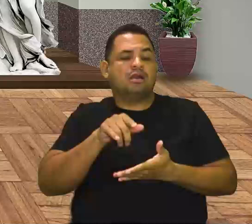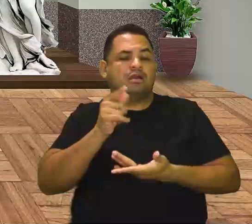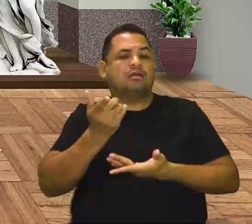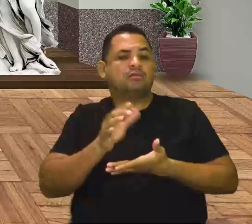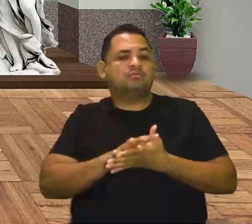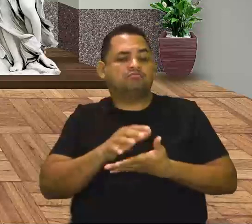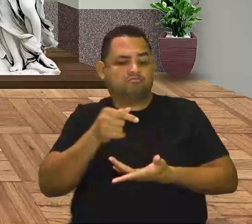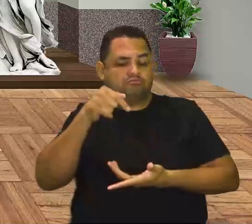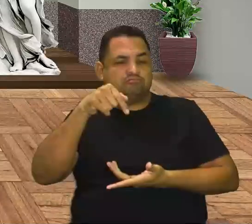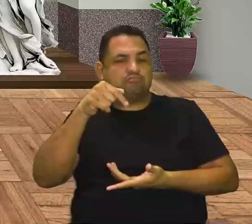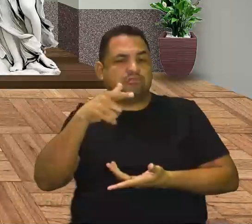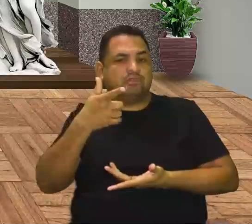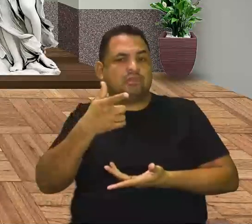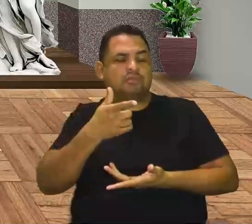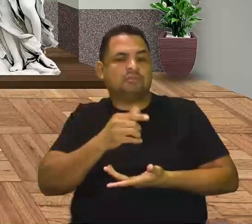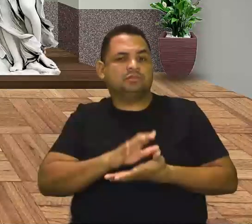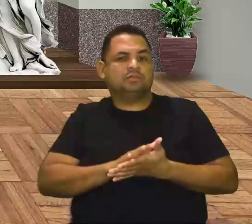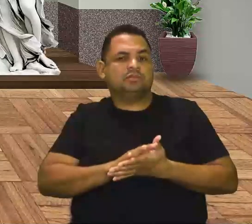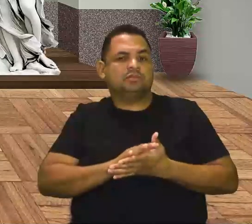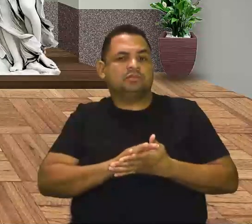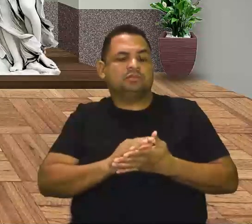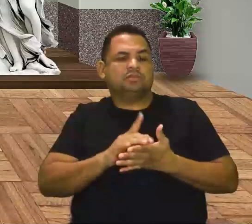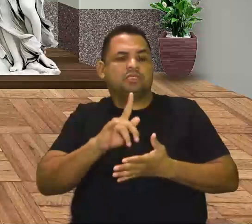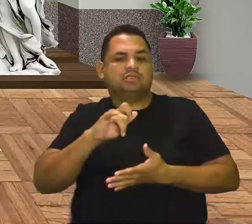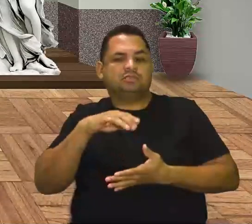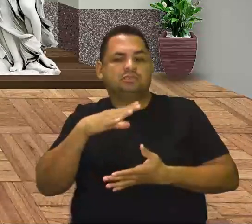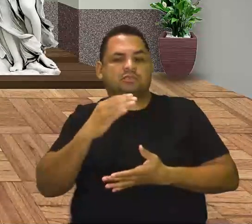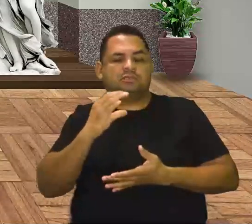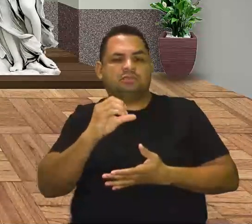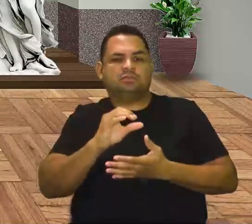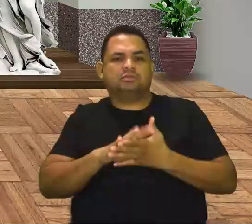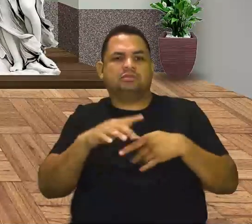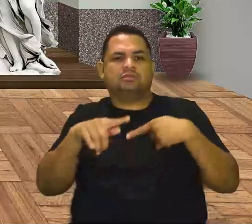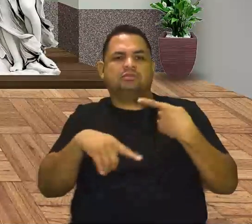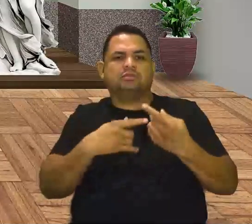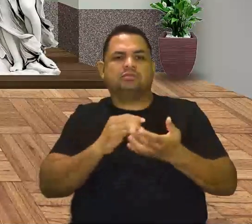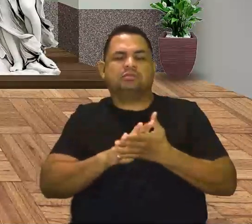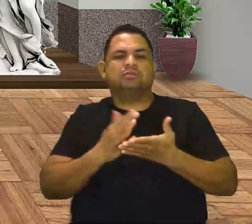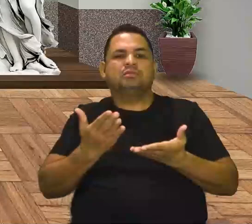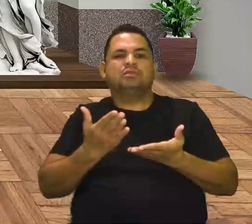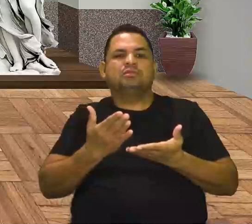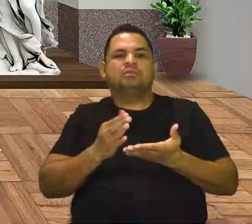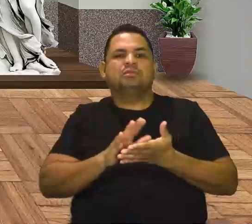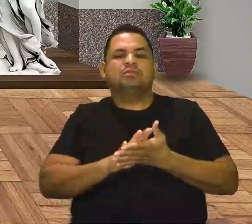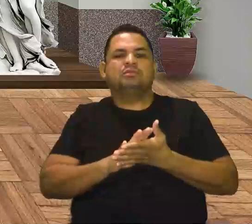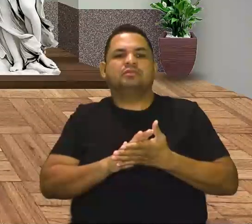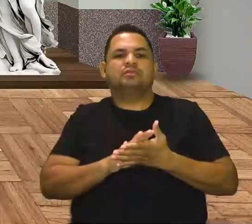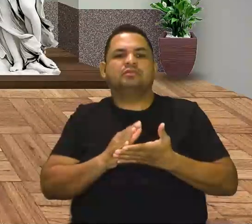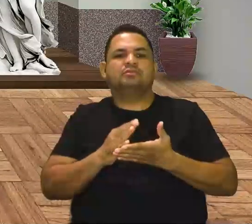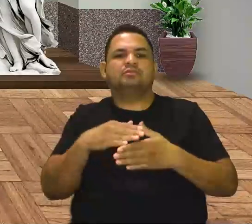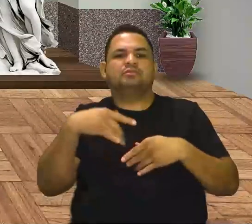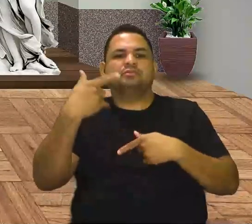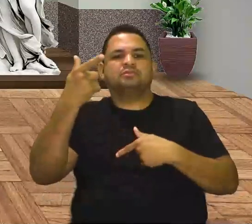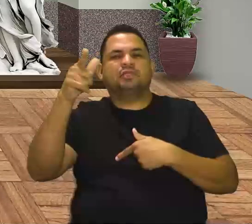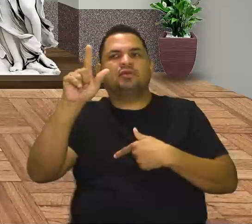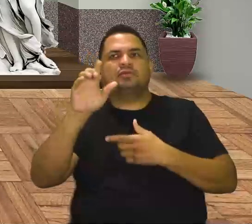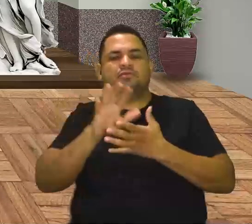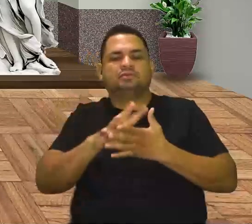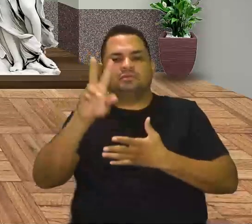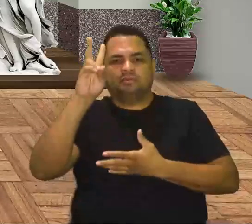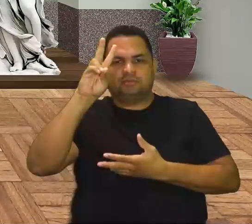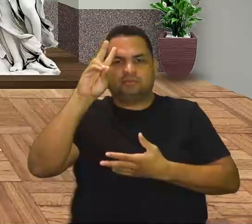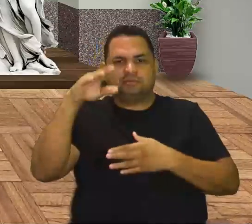vai ganhar a licitação, depois é que vai ganhar a licitação, não, depois vai pegar a licitação que foi... Mas isso é uma outra história.